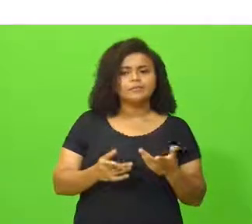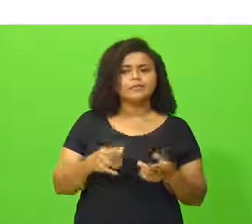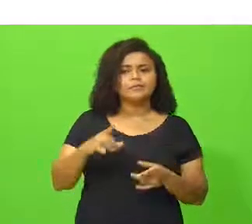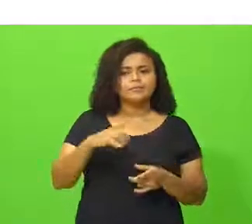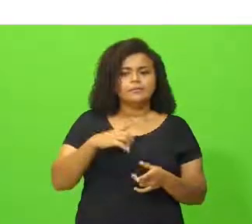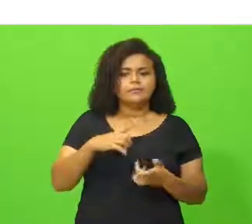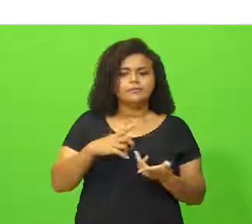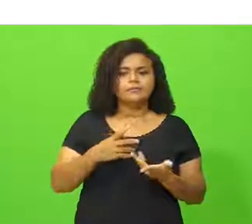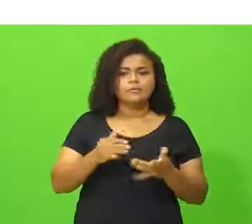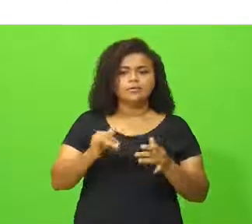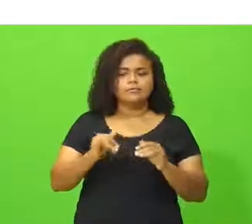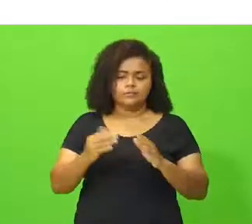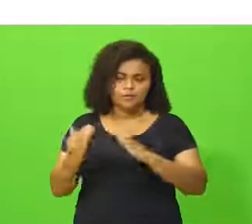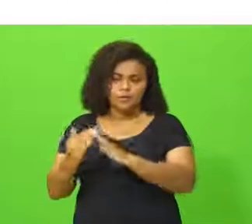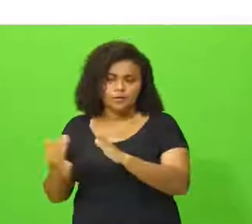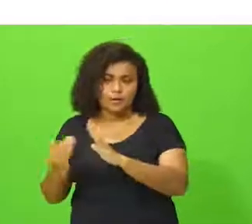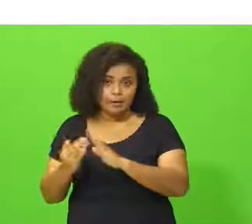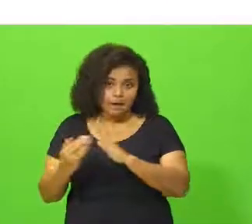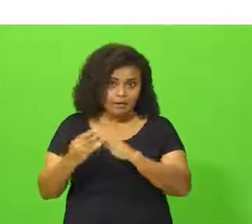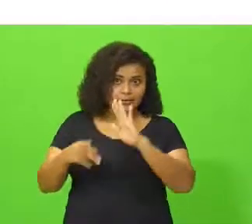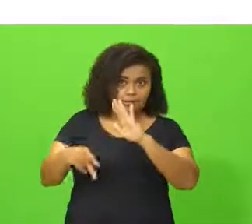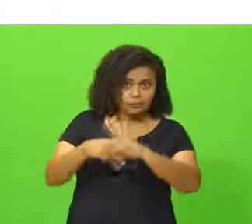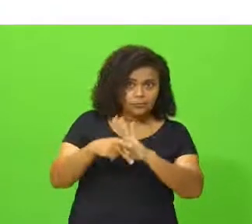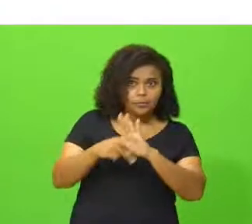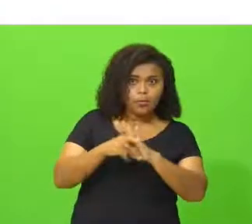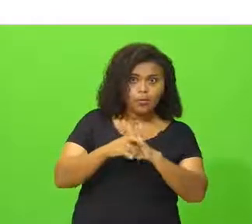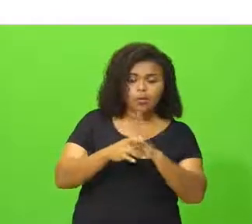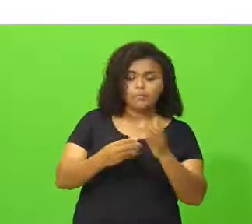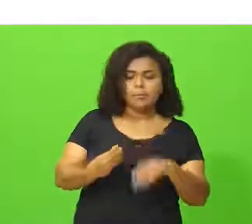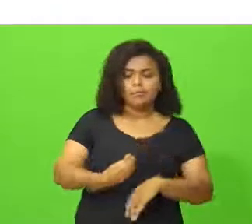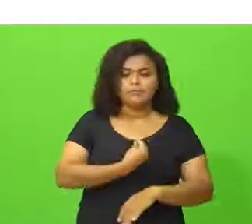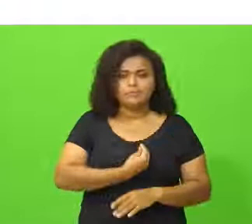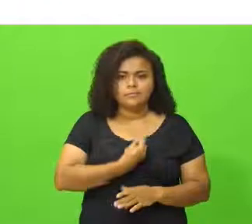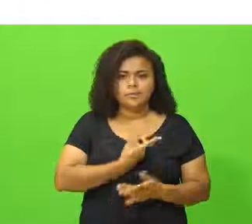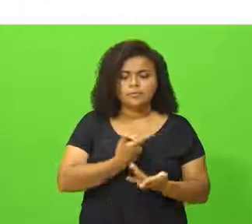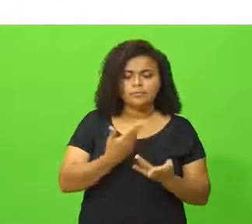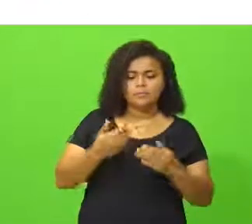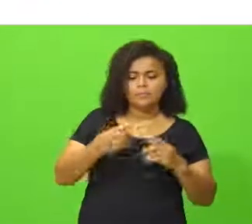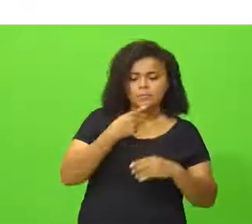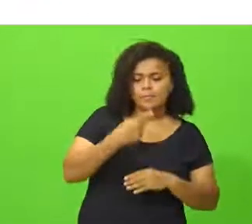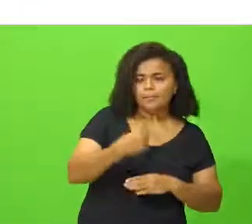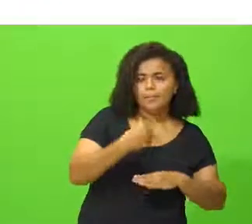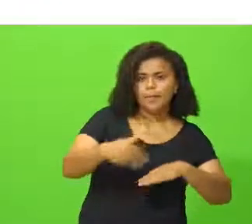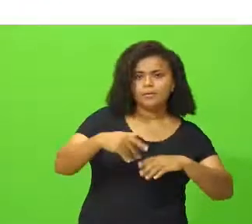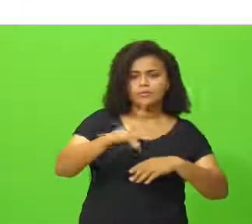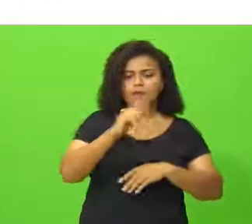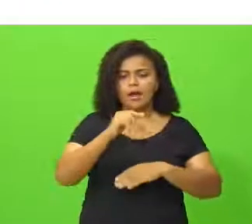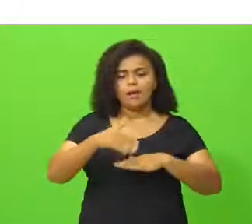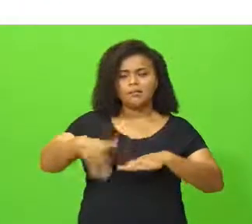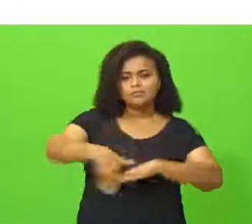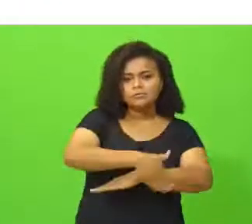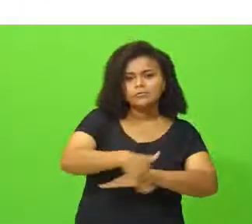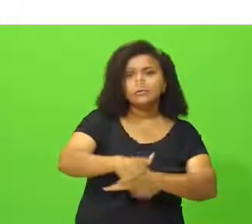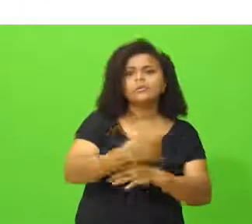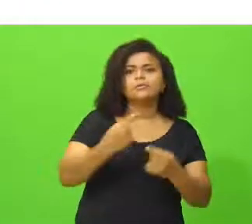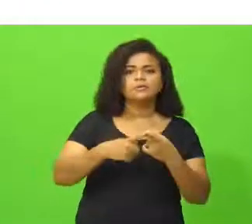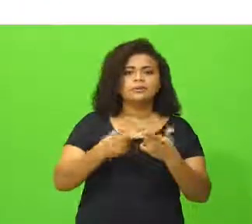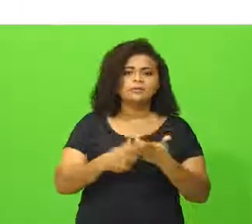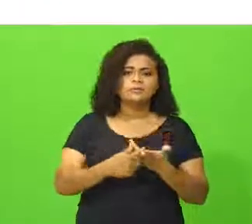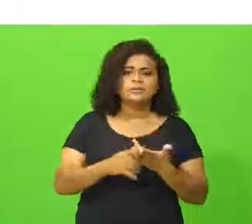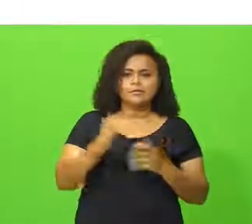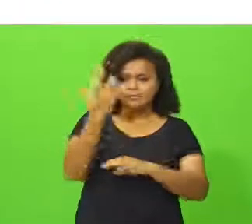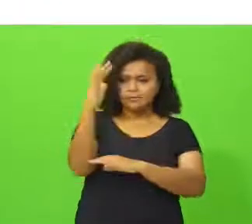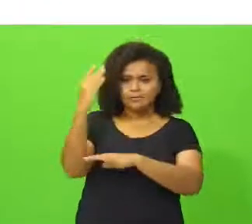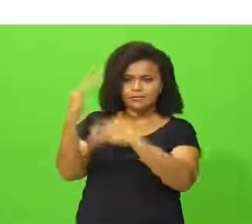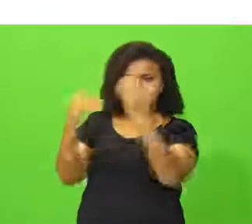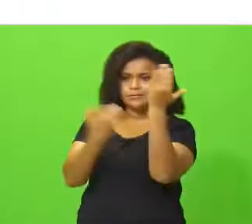tornando sedentários, vão se fixando em alguns lugares, às margens dos rios em especial, e com isso a degradação vai